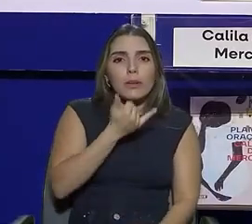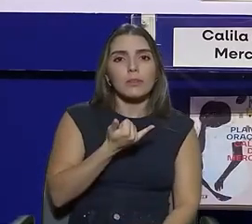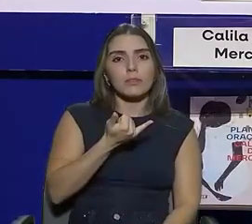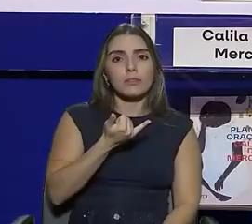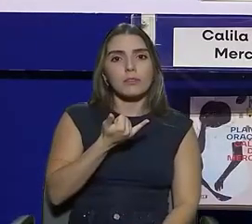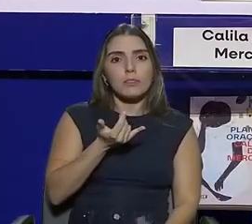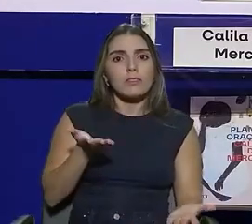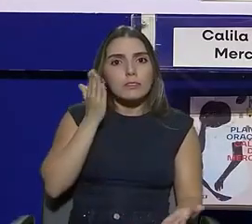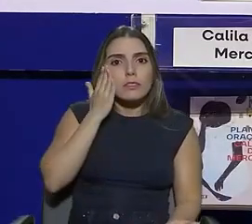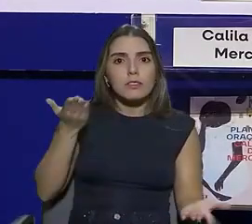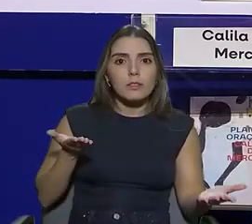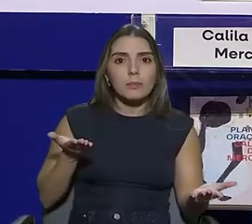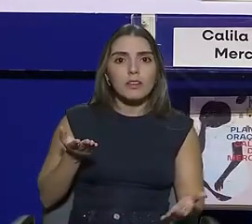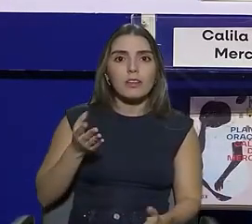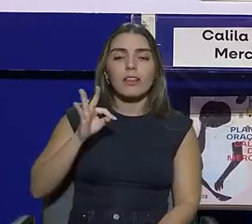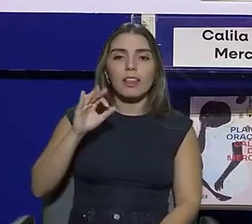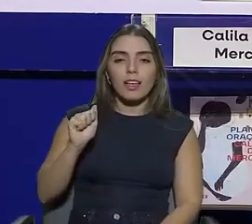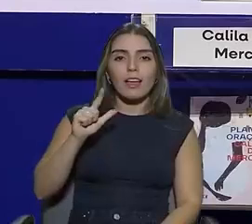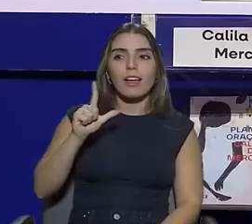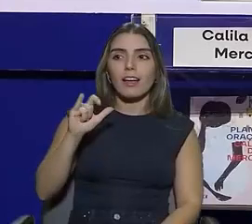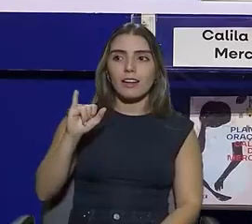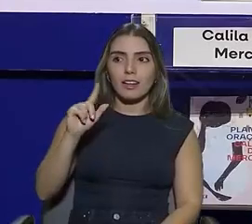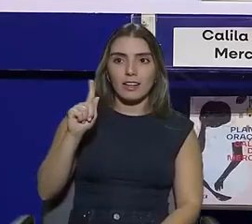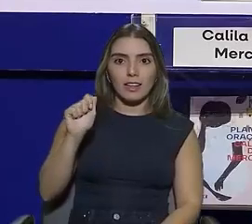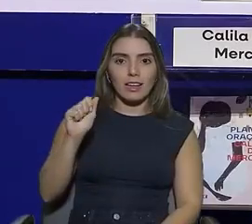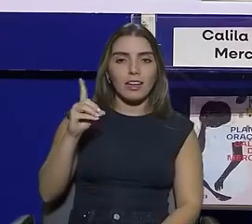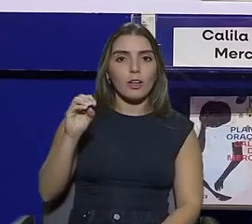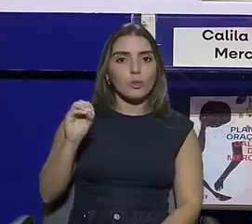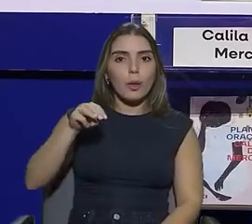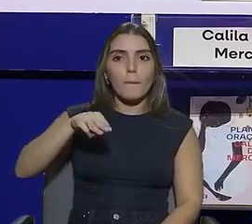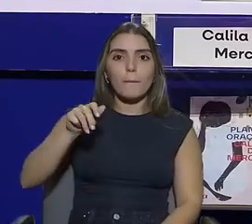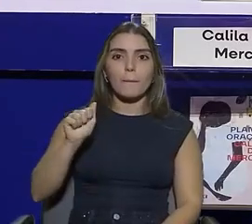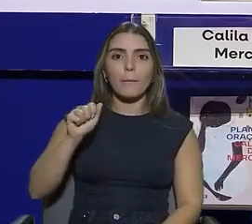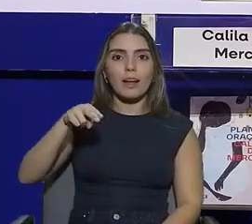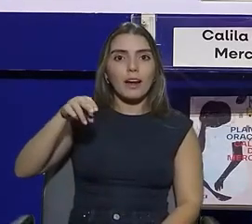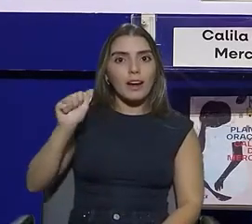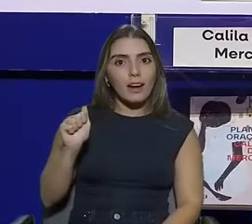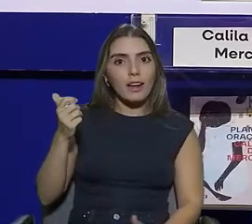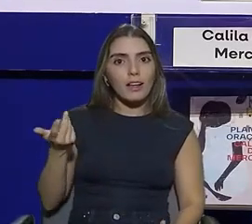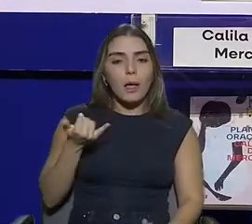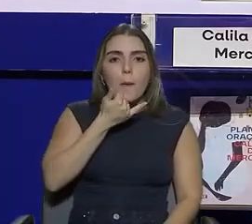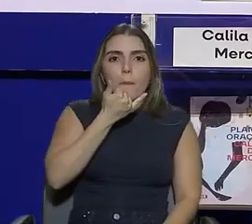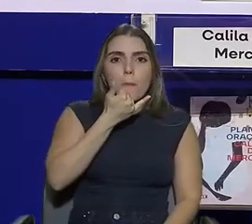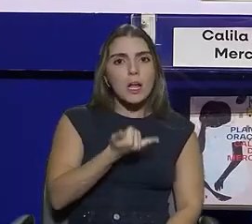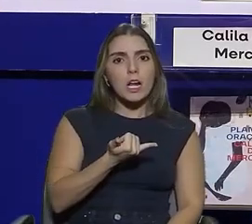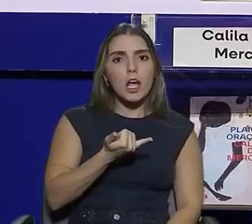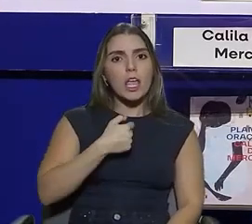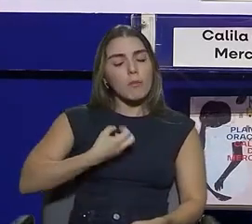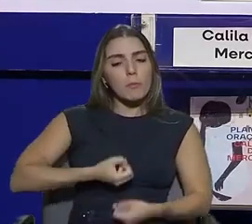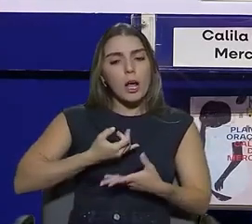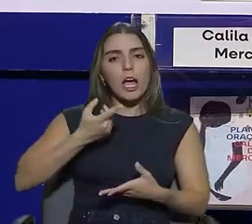Perdoai, tá ligado? Tá ligado, mano? Tá ligado, mano? Perdoai. Eu sou um poeta